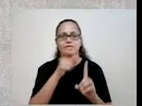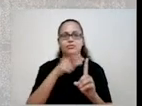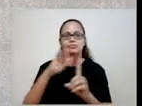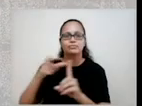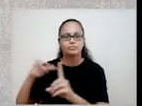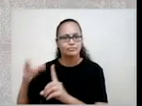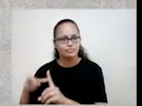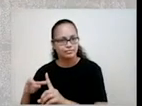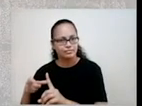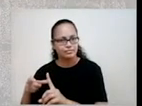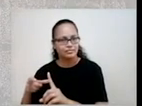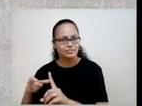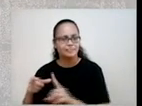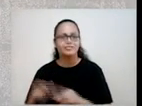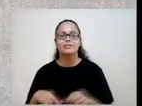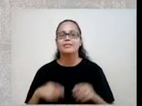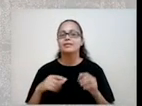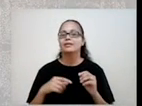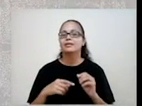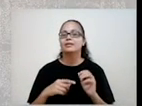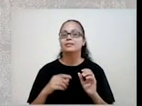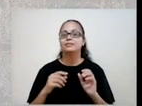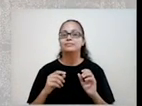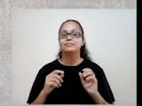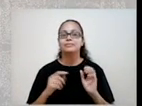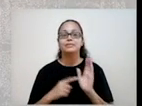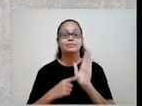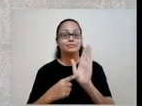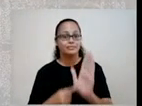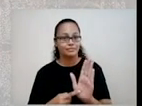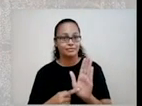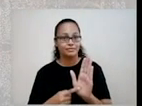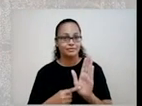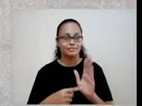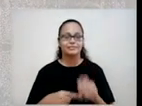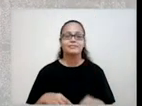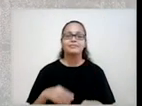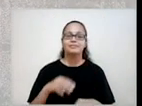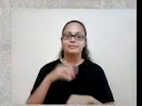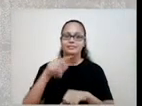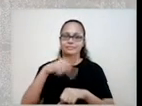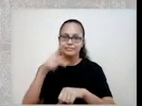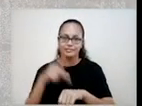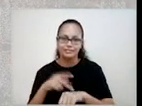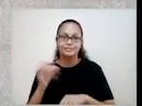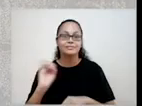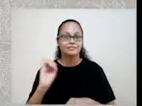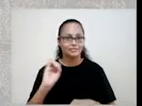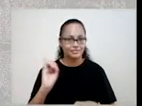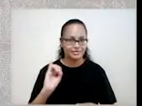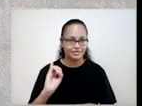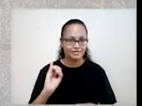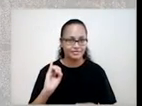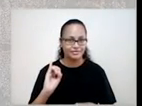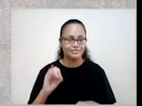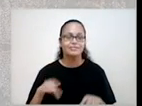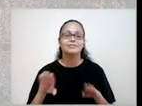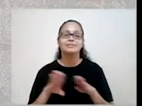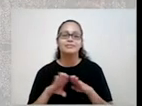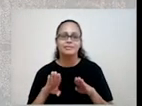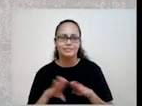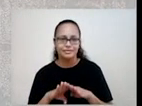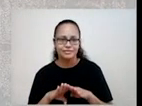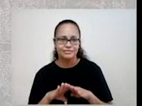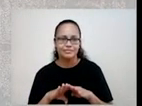Botticelli, que se destacaram na pintura renascentista italiana, assim como o Michelangelo e